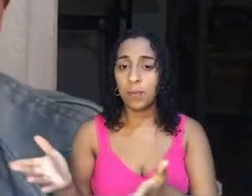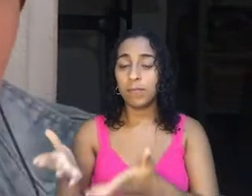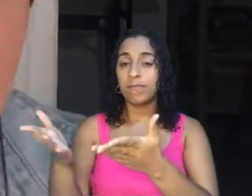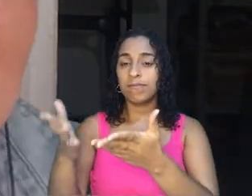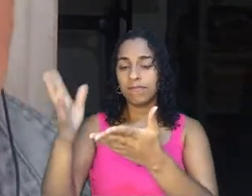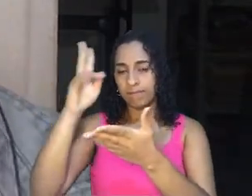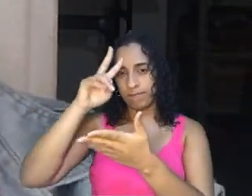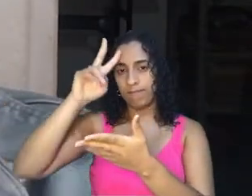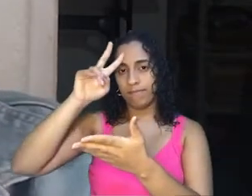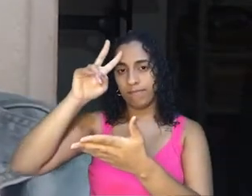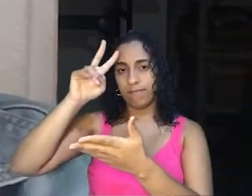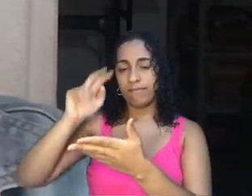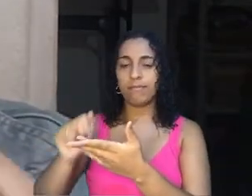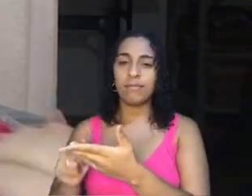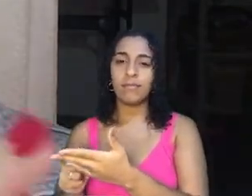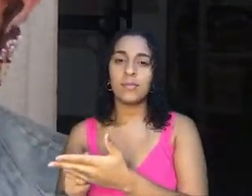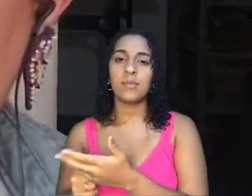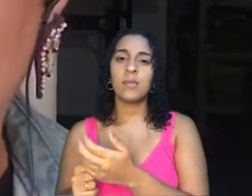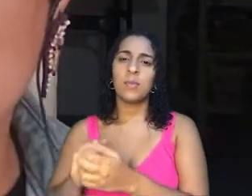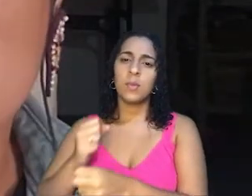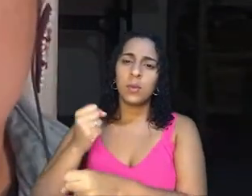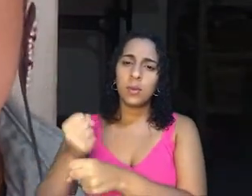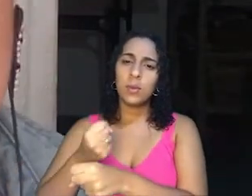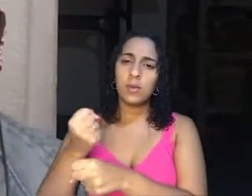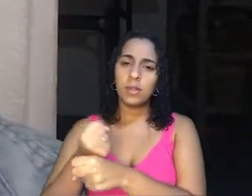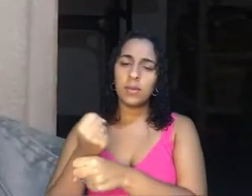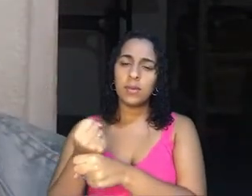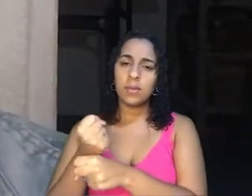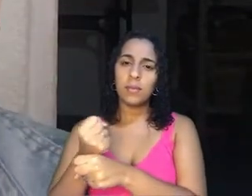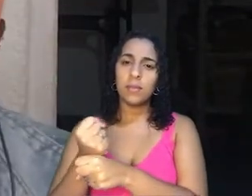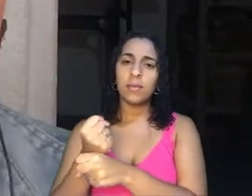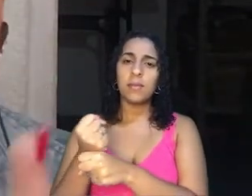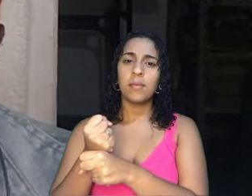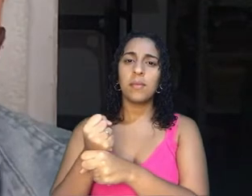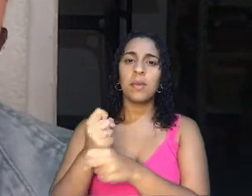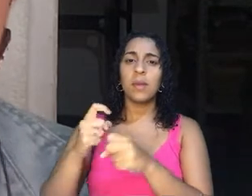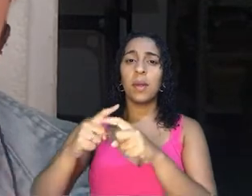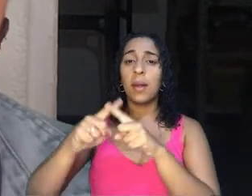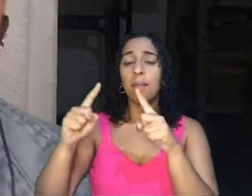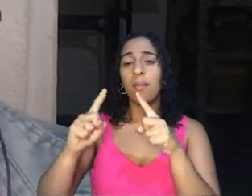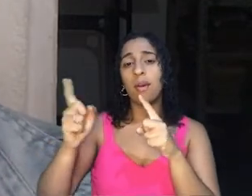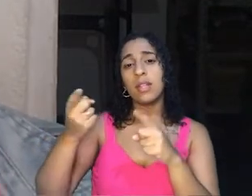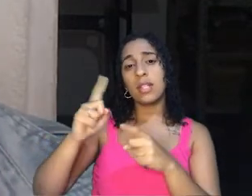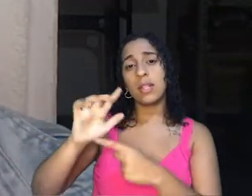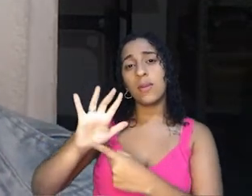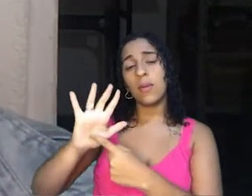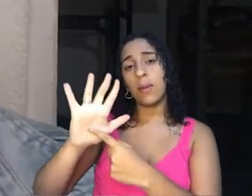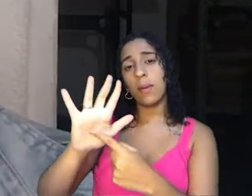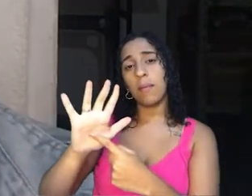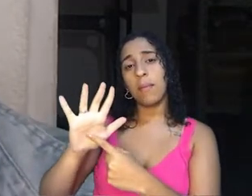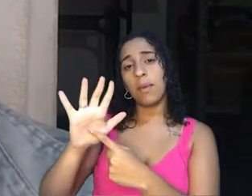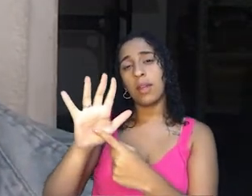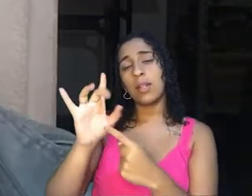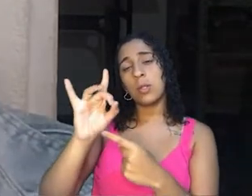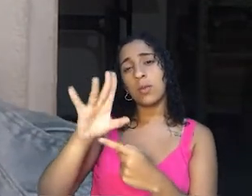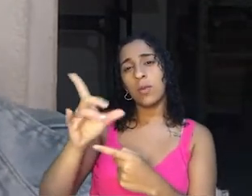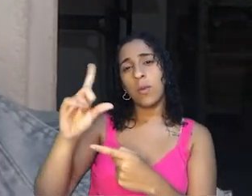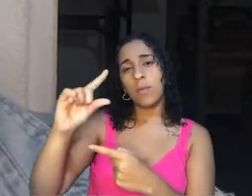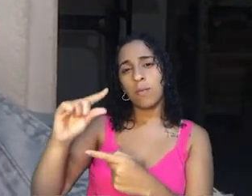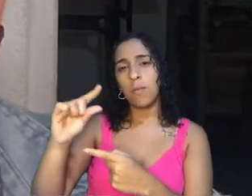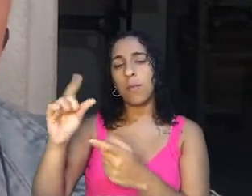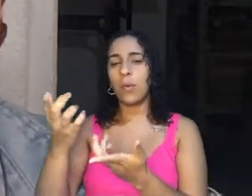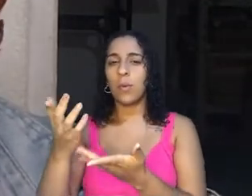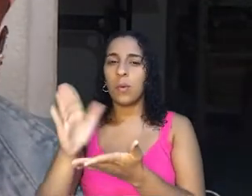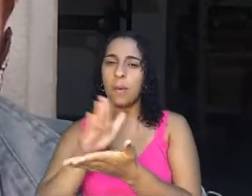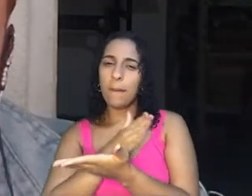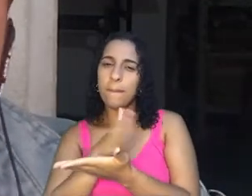no livro didático às vezes aparece Leopoldina às vezes aparece Maria Quitéria mulher que se vestiu de homem para lutar na independência da Bahia